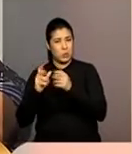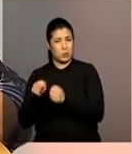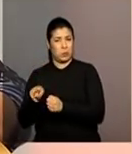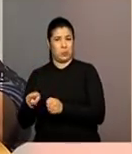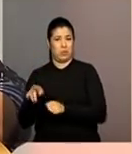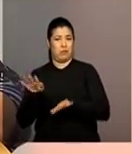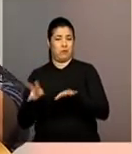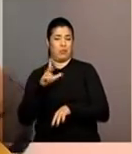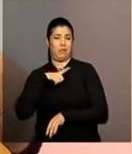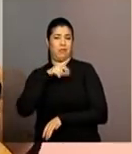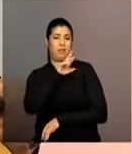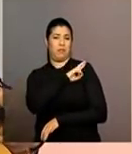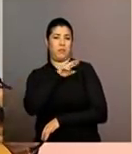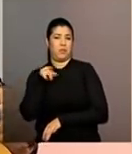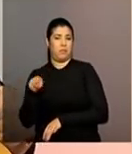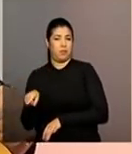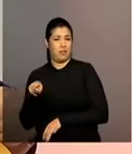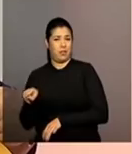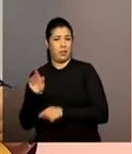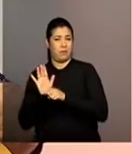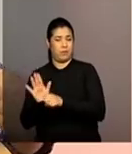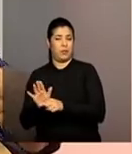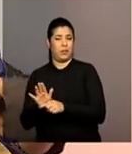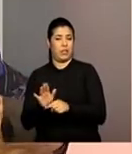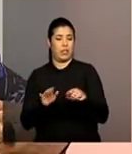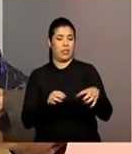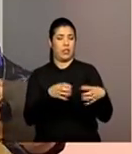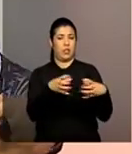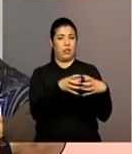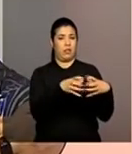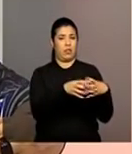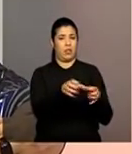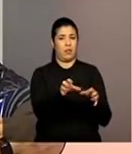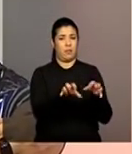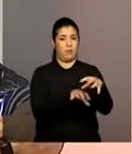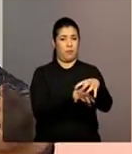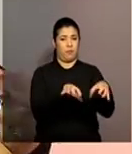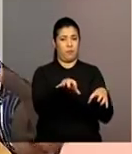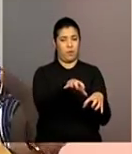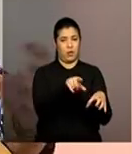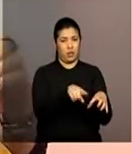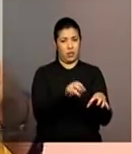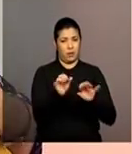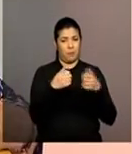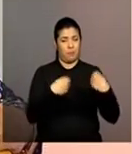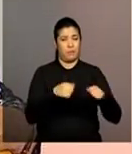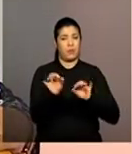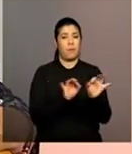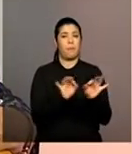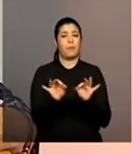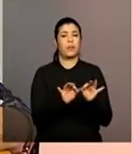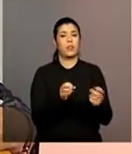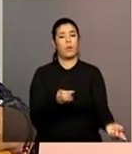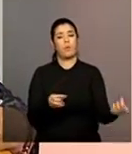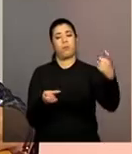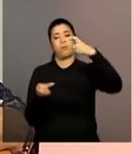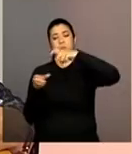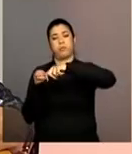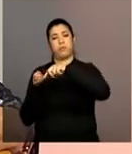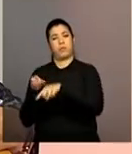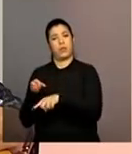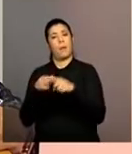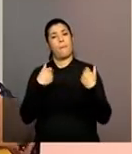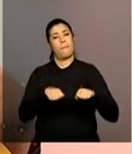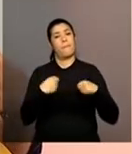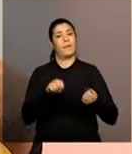equipe volante tem de deixar planejado seu retorno não consegue ser e